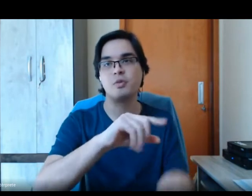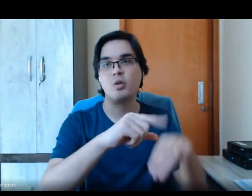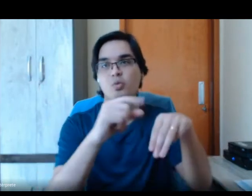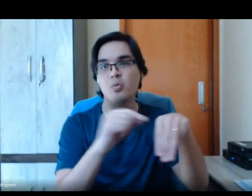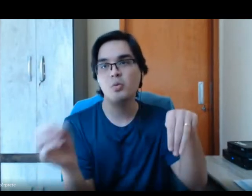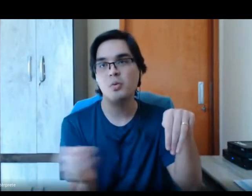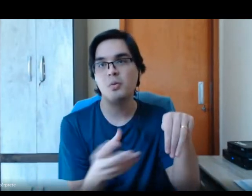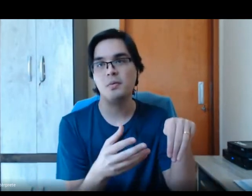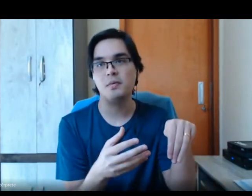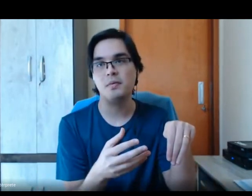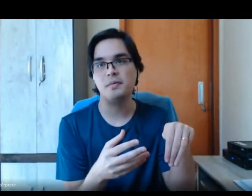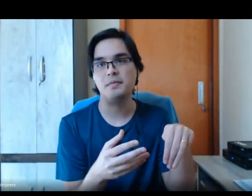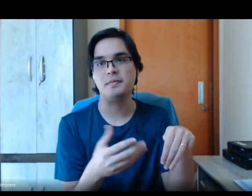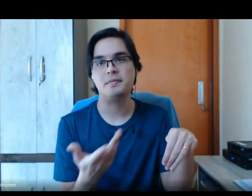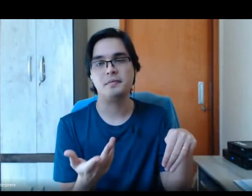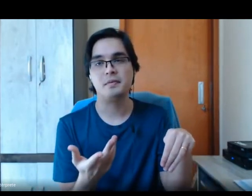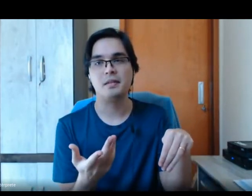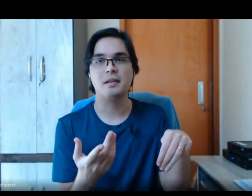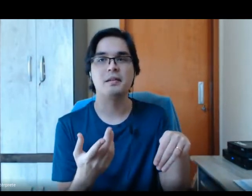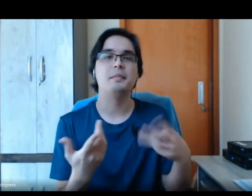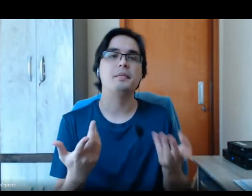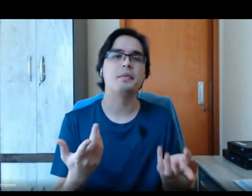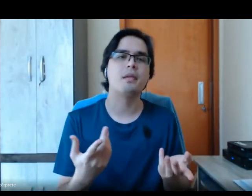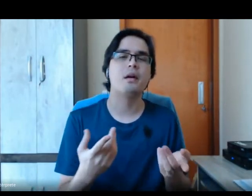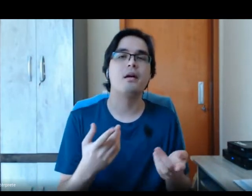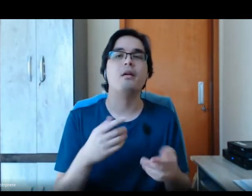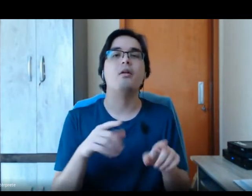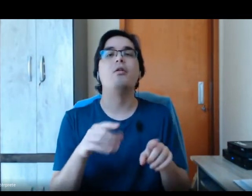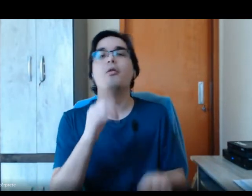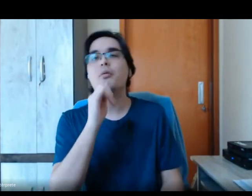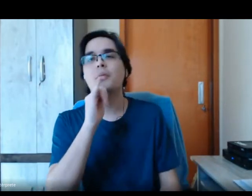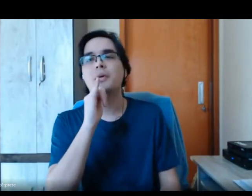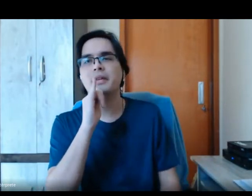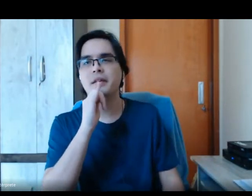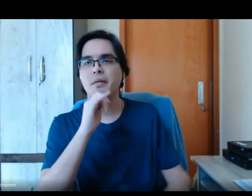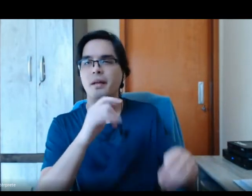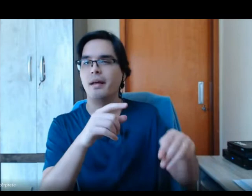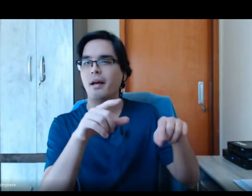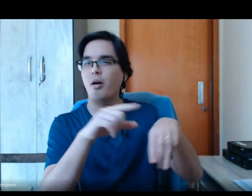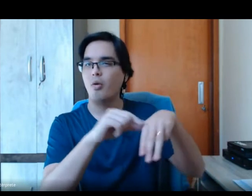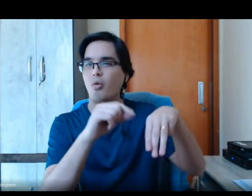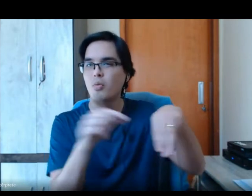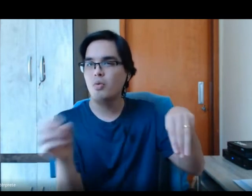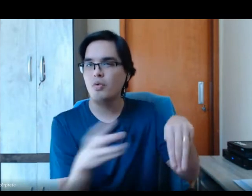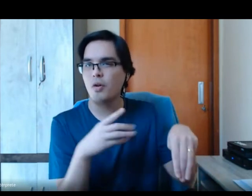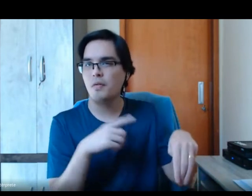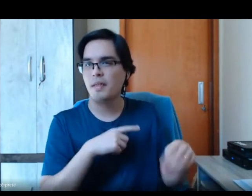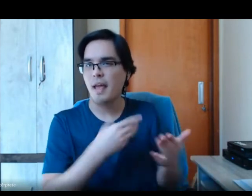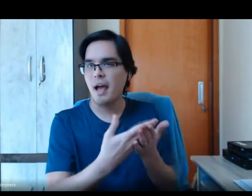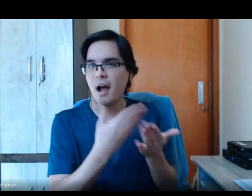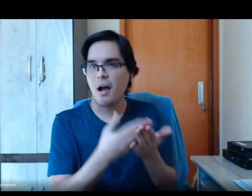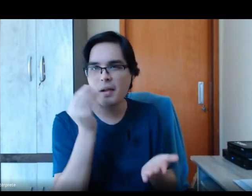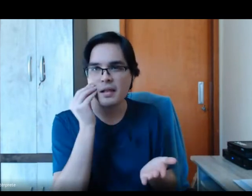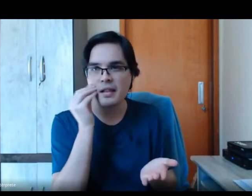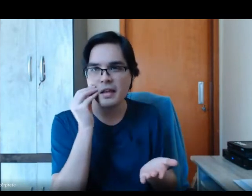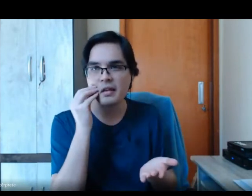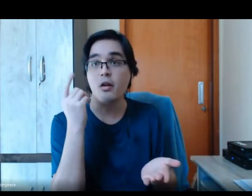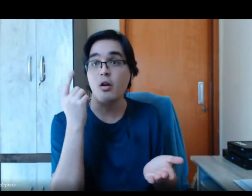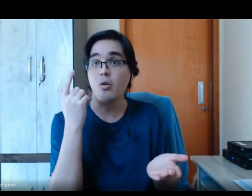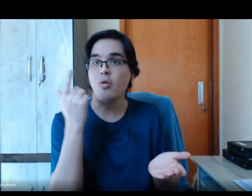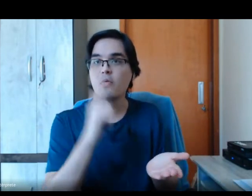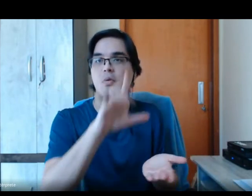aula síncrona, ou assíncrona, uma disciplina de 60 horas, onde nós ministrávamos em 16